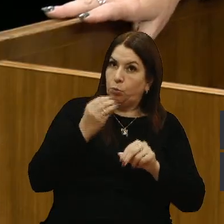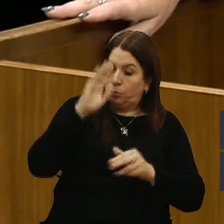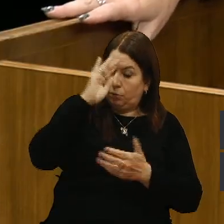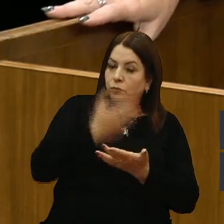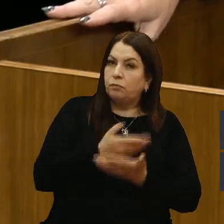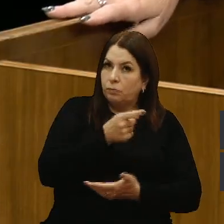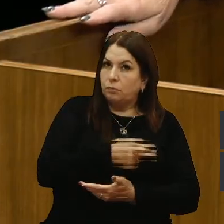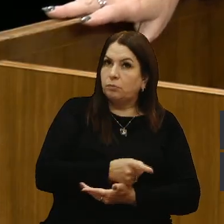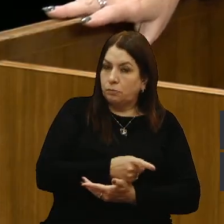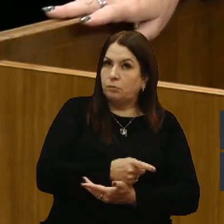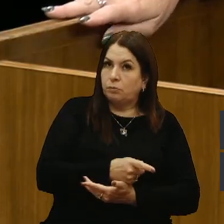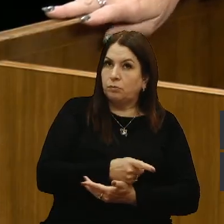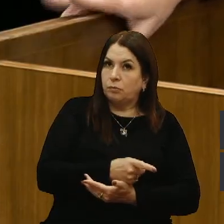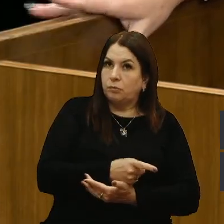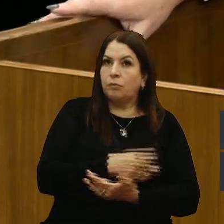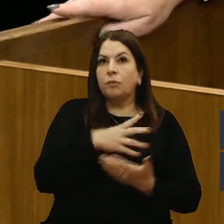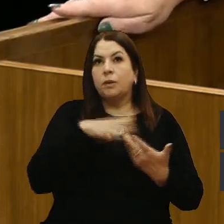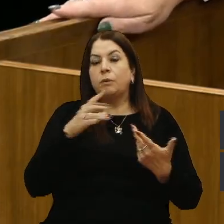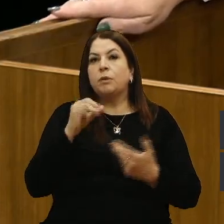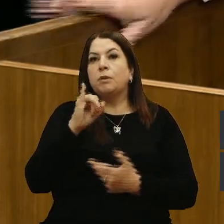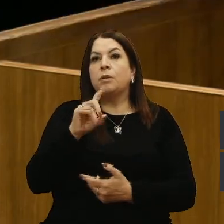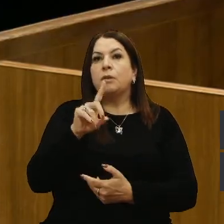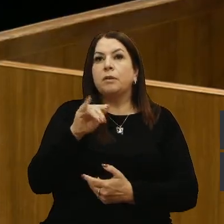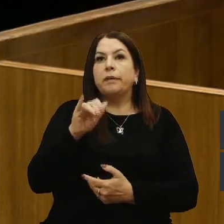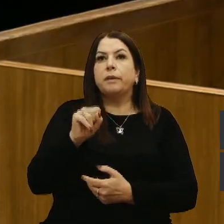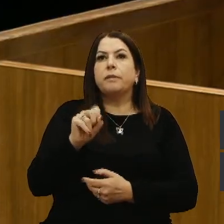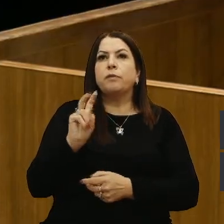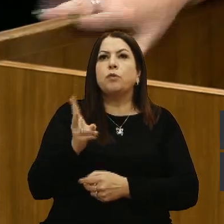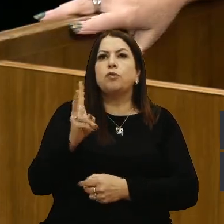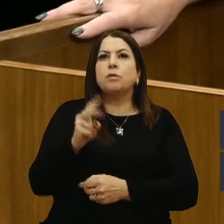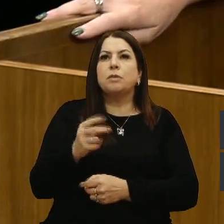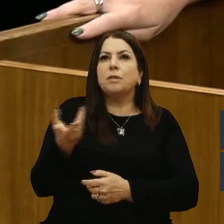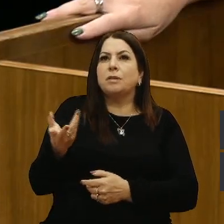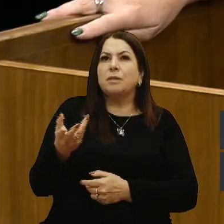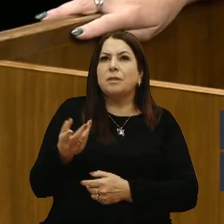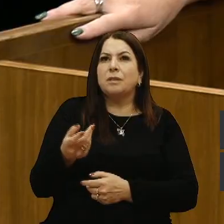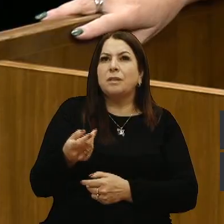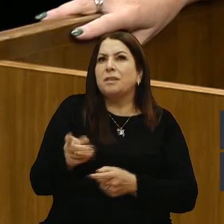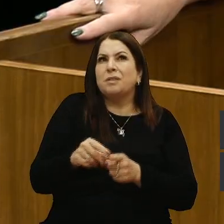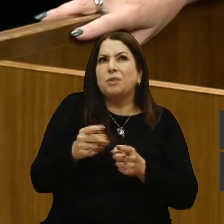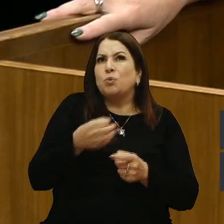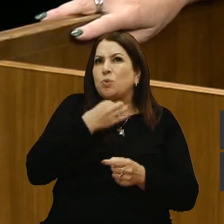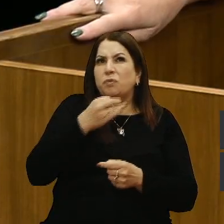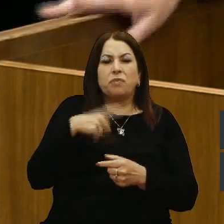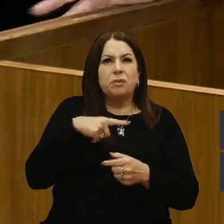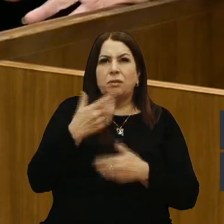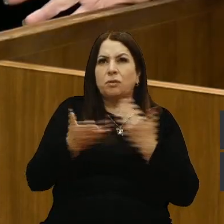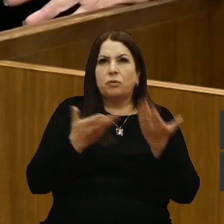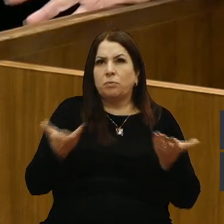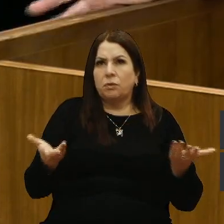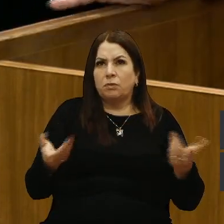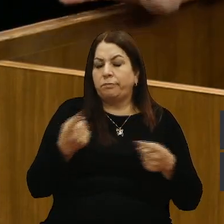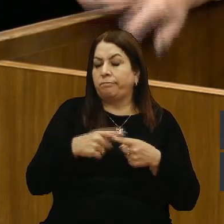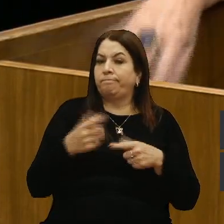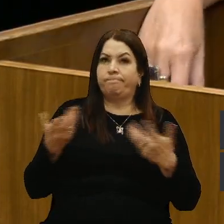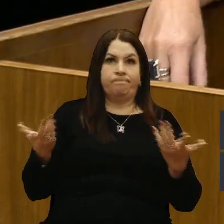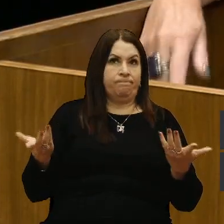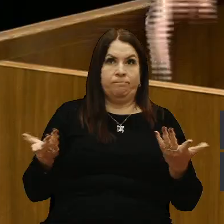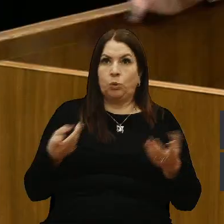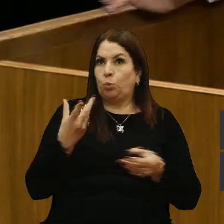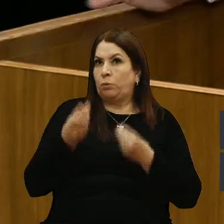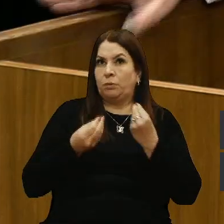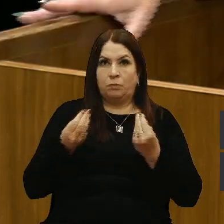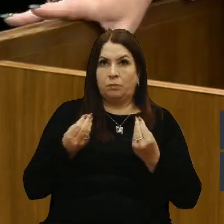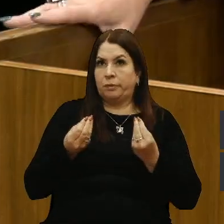acreditar nisso. Mas, e o Ideias? Vai continuar essa porcaria que está esse atendimento? Porque aí não